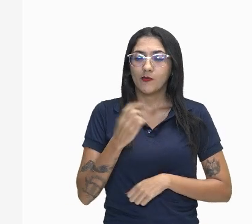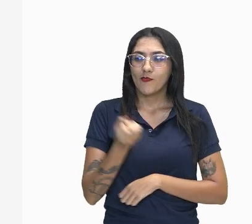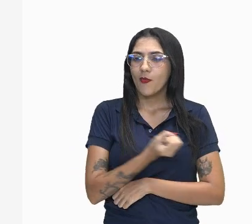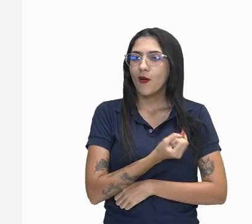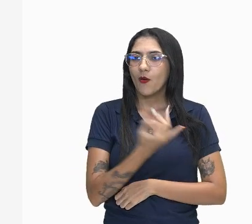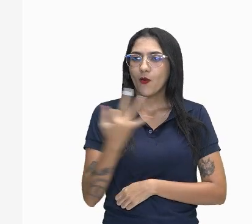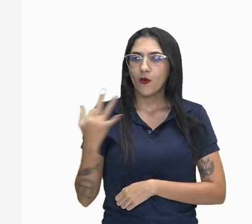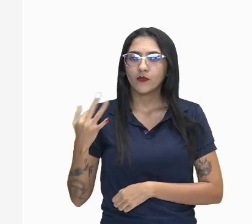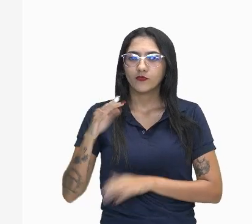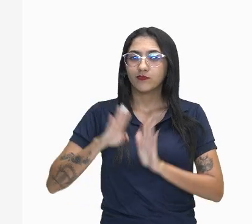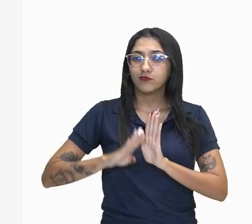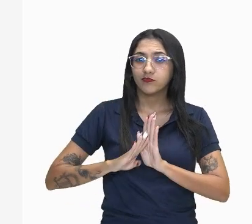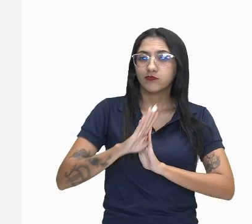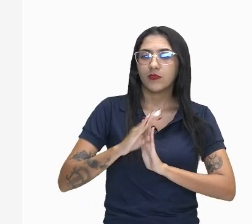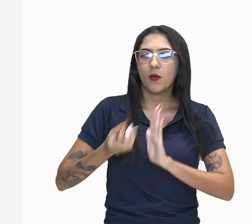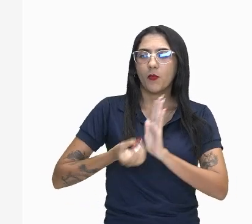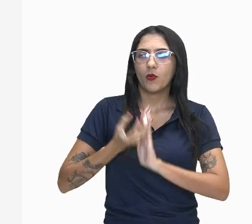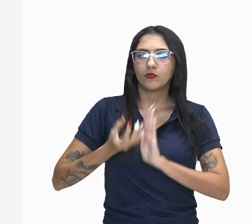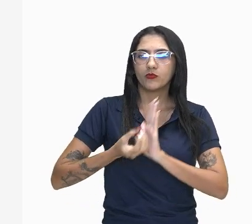aumentar a